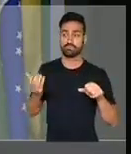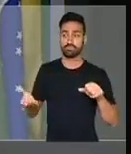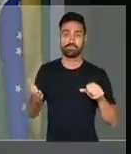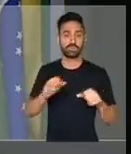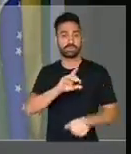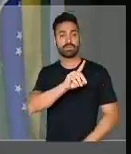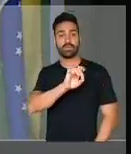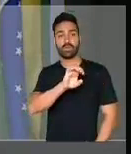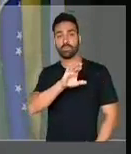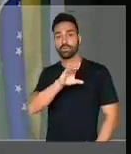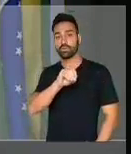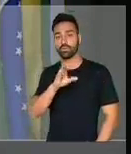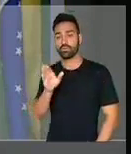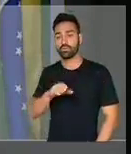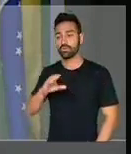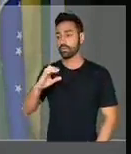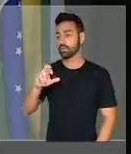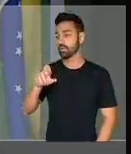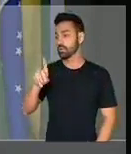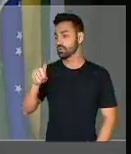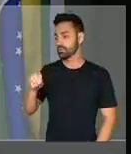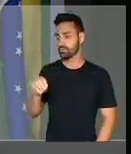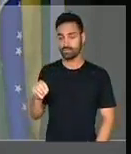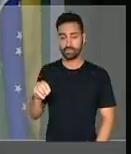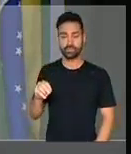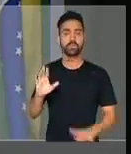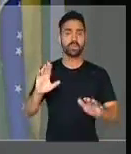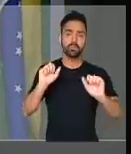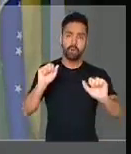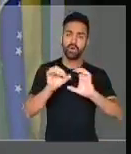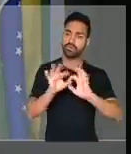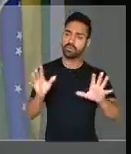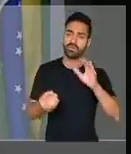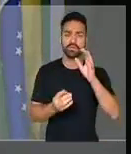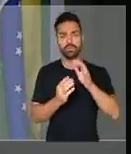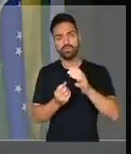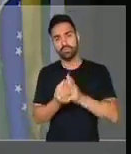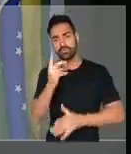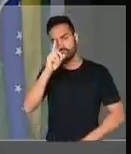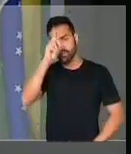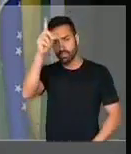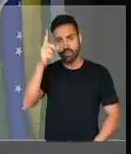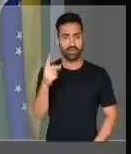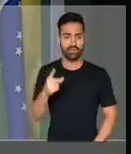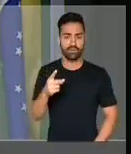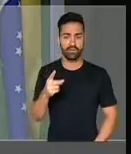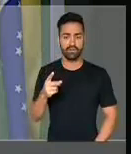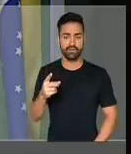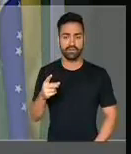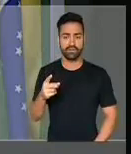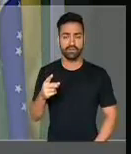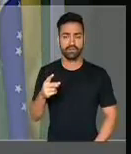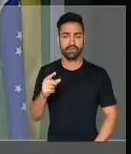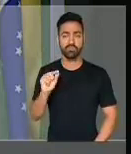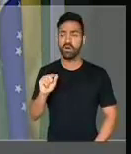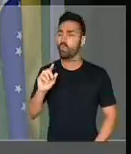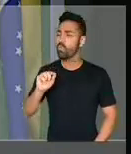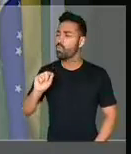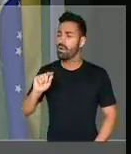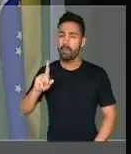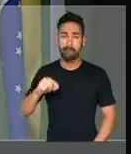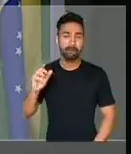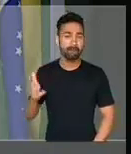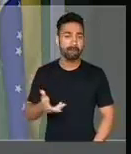E pode inventar o que quiser na internet, aplicativo, nada funciona melhor do